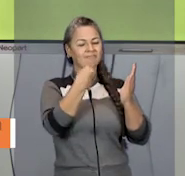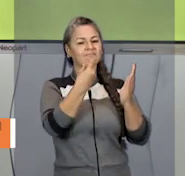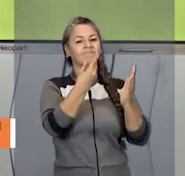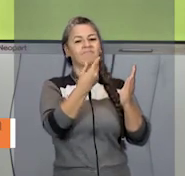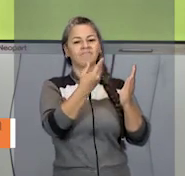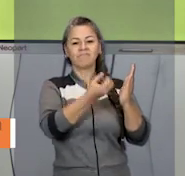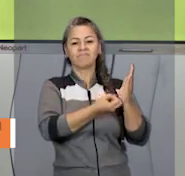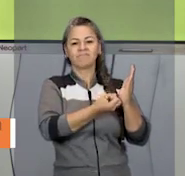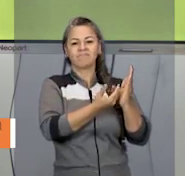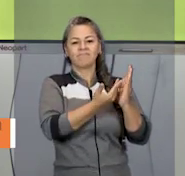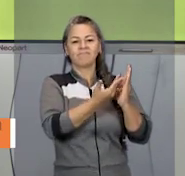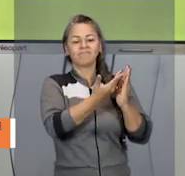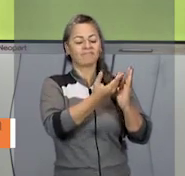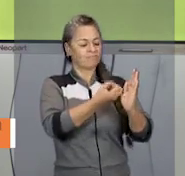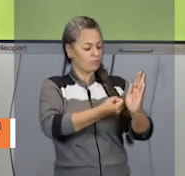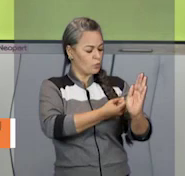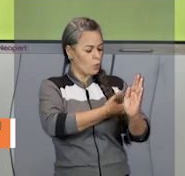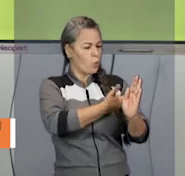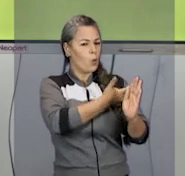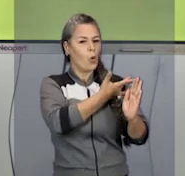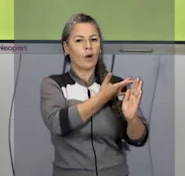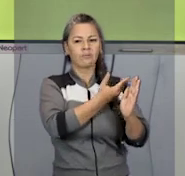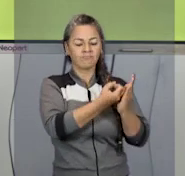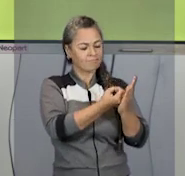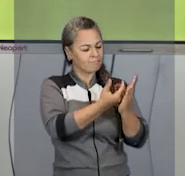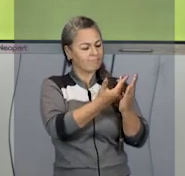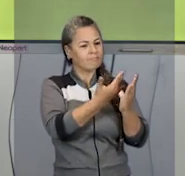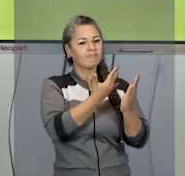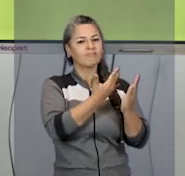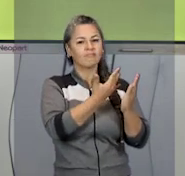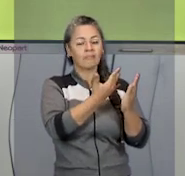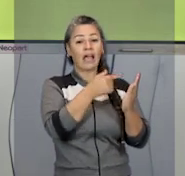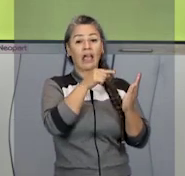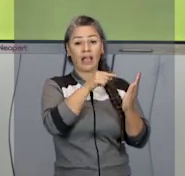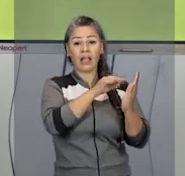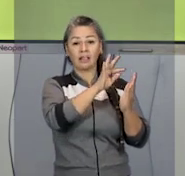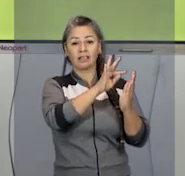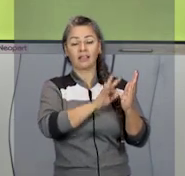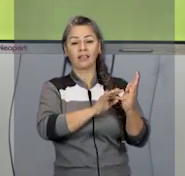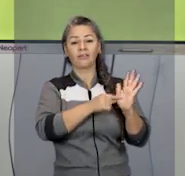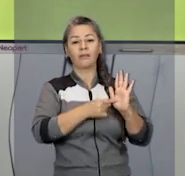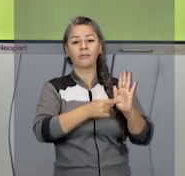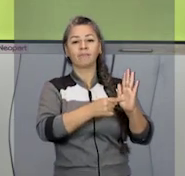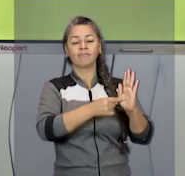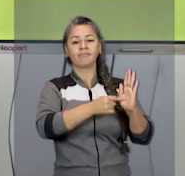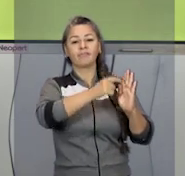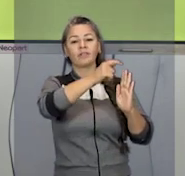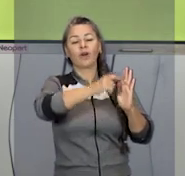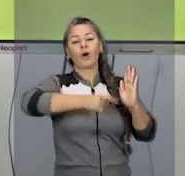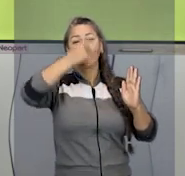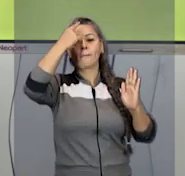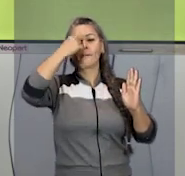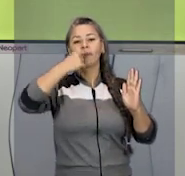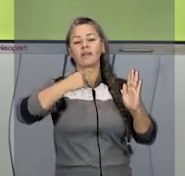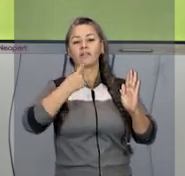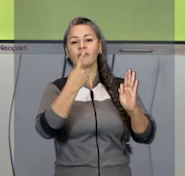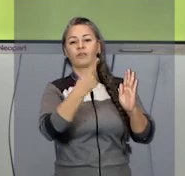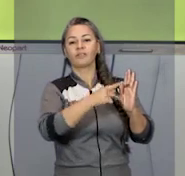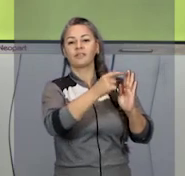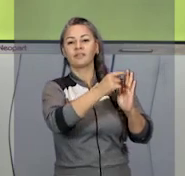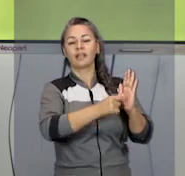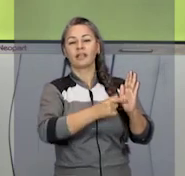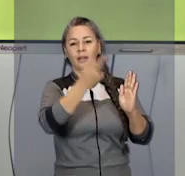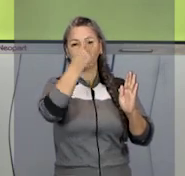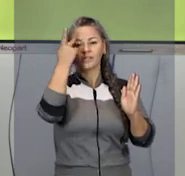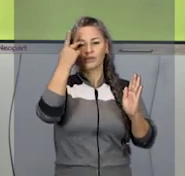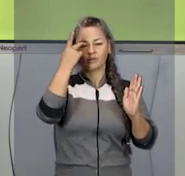vamos ver que o texto lírico, ele vai trazer essa expressão do eu, tá? Por isso que a